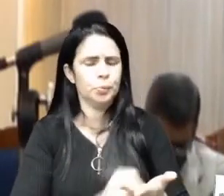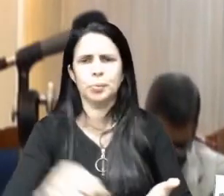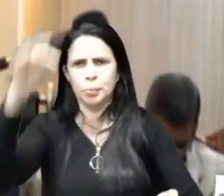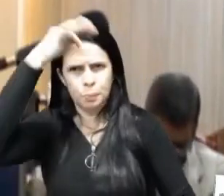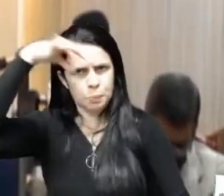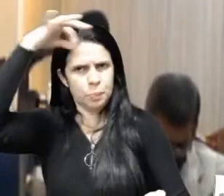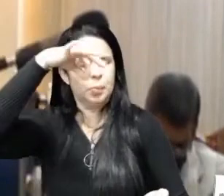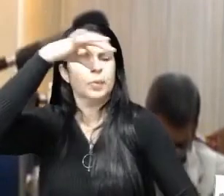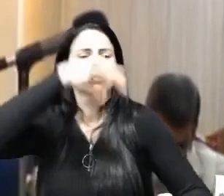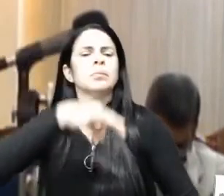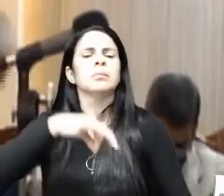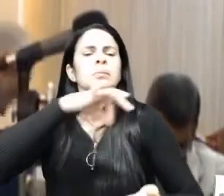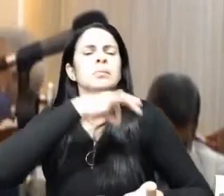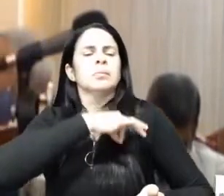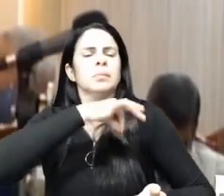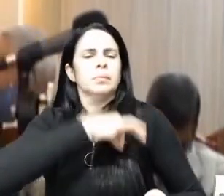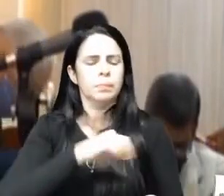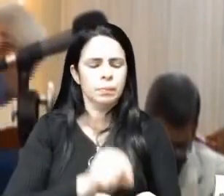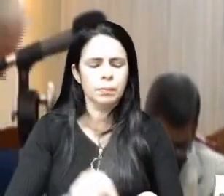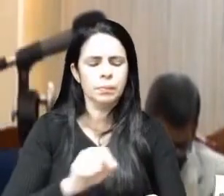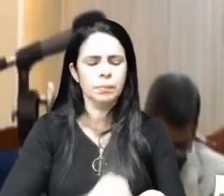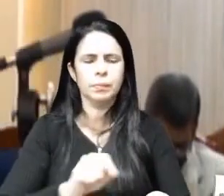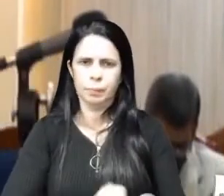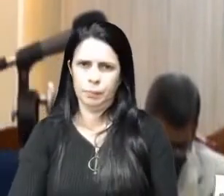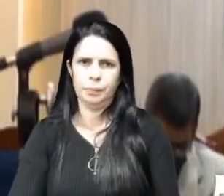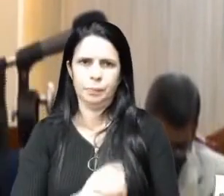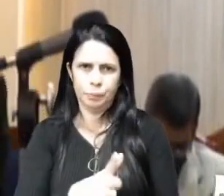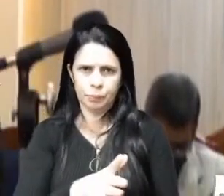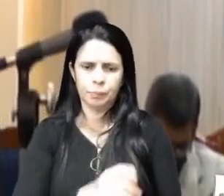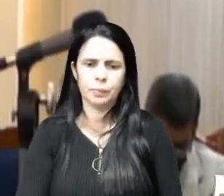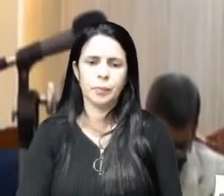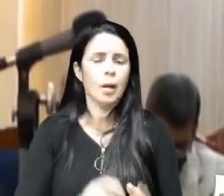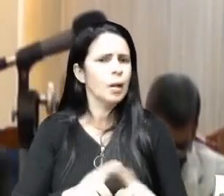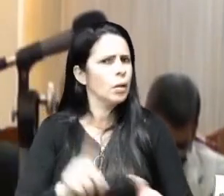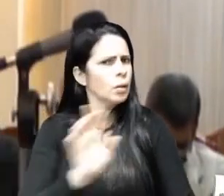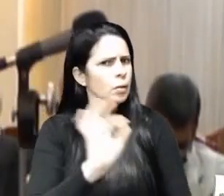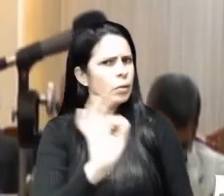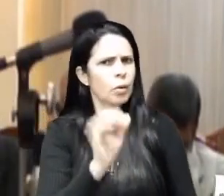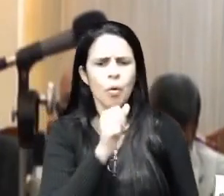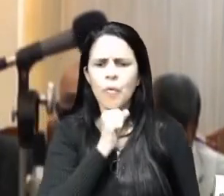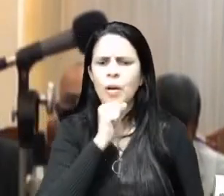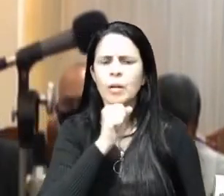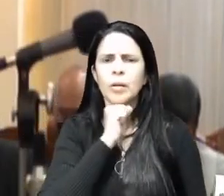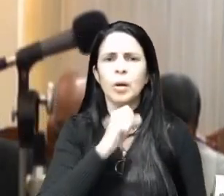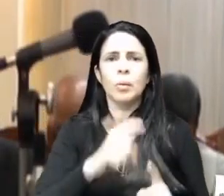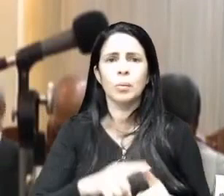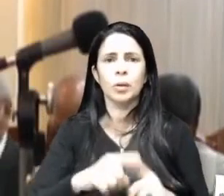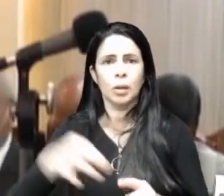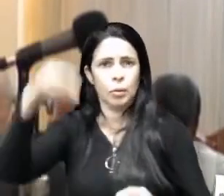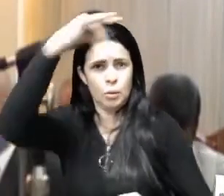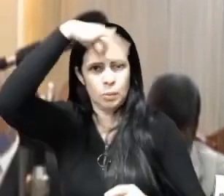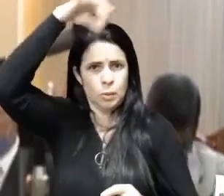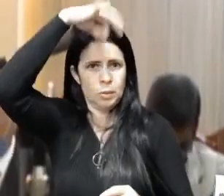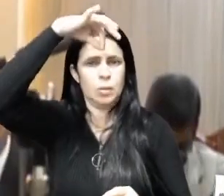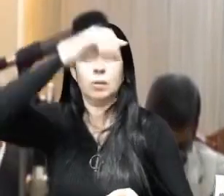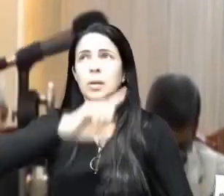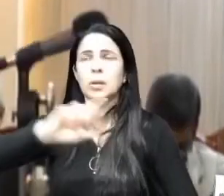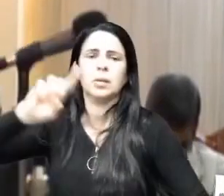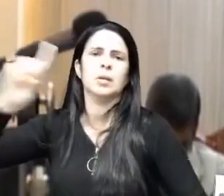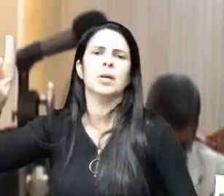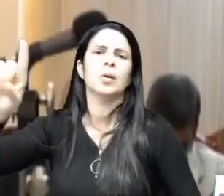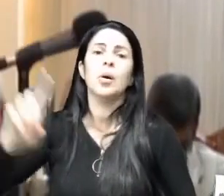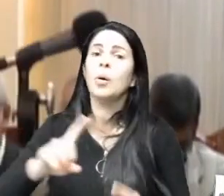Espírito Santo, não ficou velho, porque o Espírito Santo é Deus. E Deus conhece